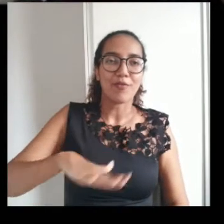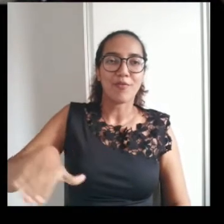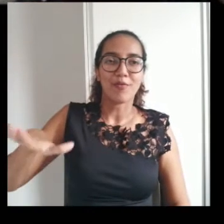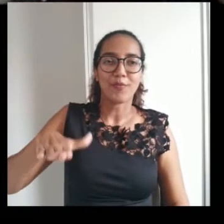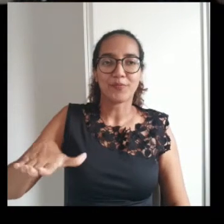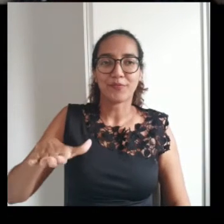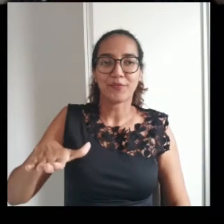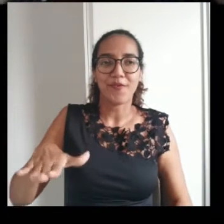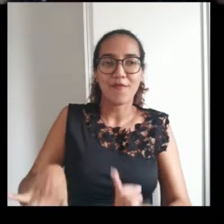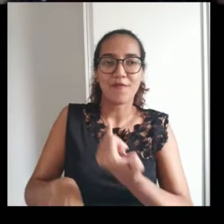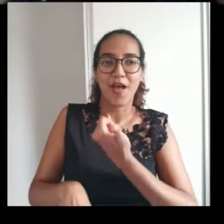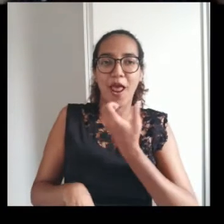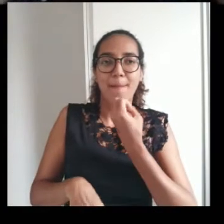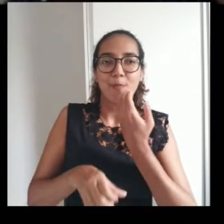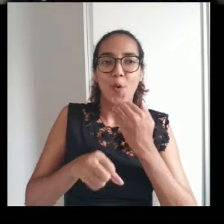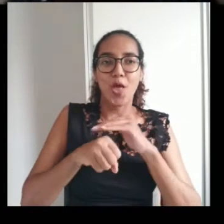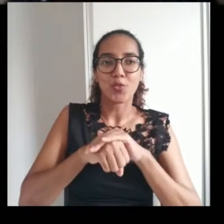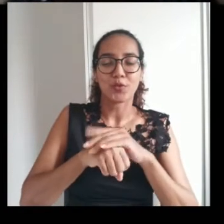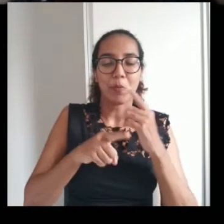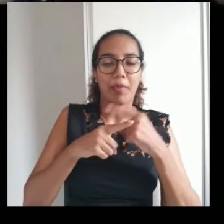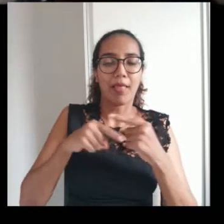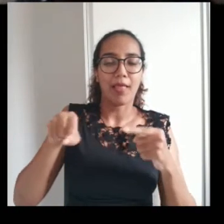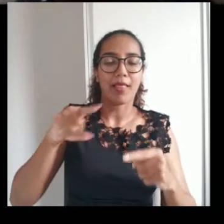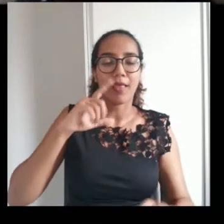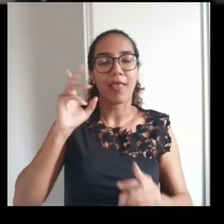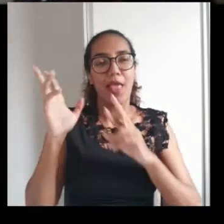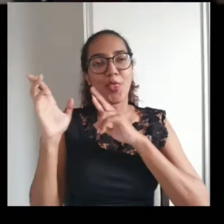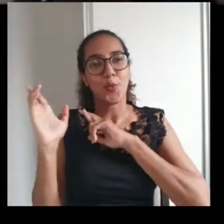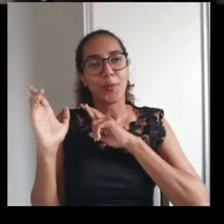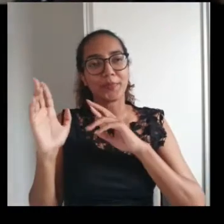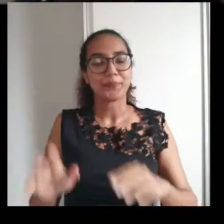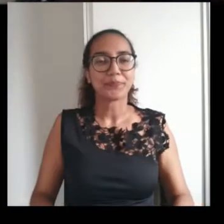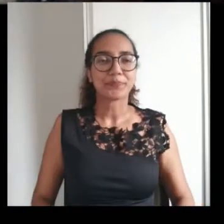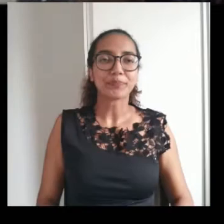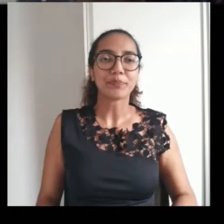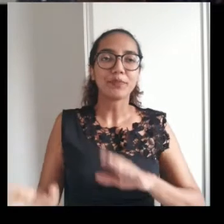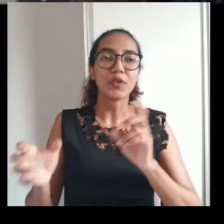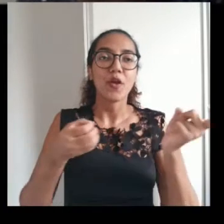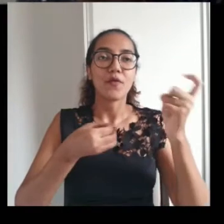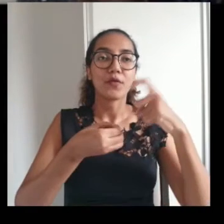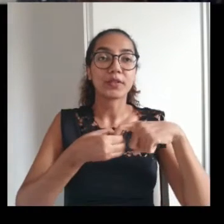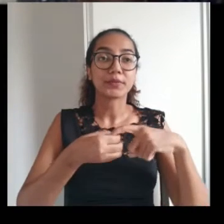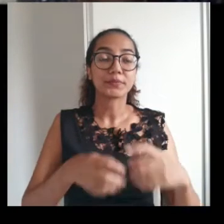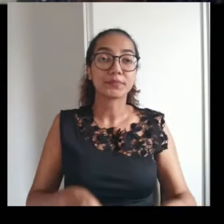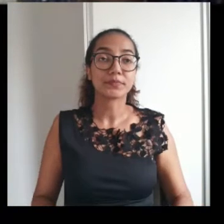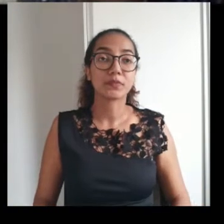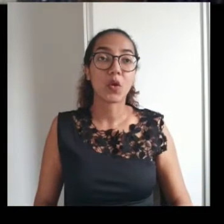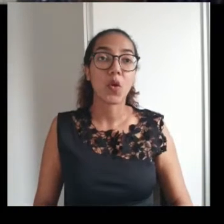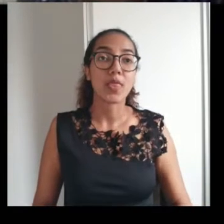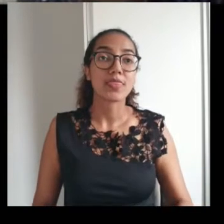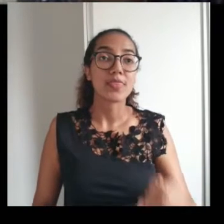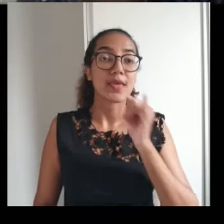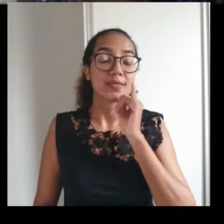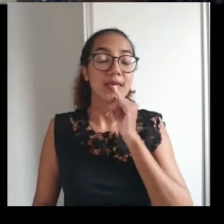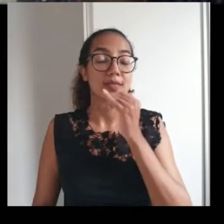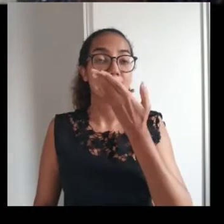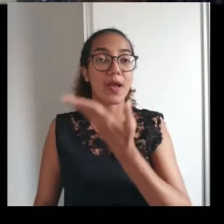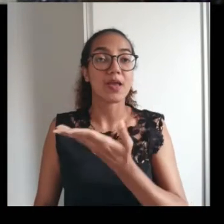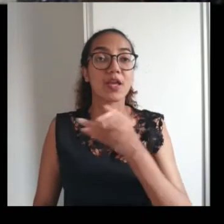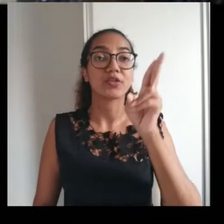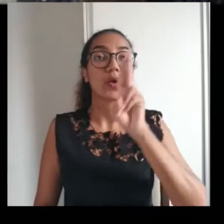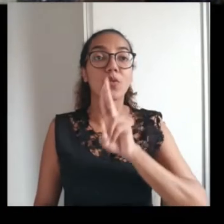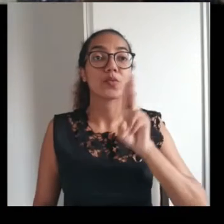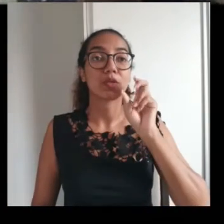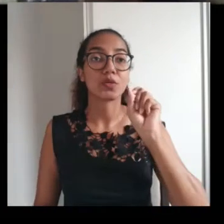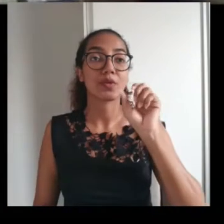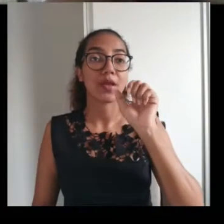Seguinte. Veja, nesse caso aqui específico, a gente está usando um array, tá certo? É um array. tá?